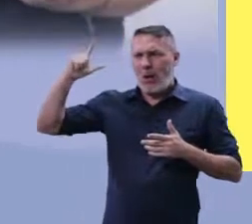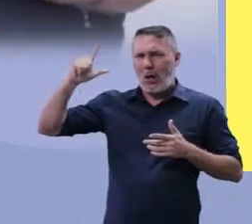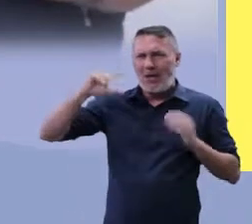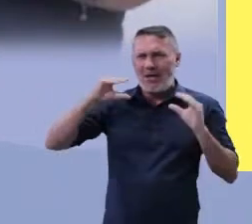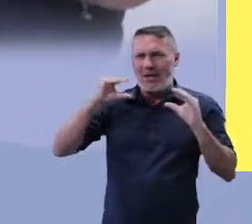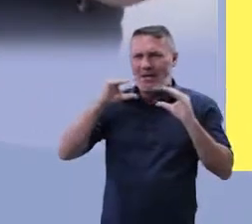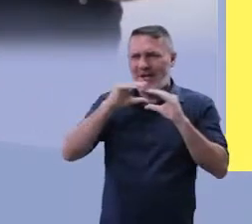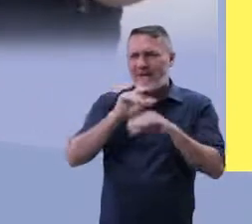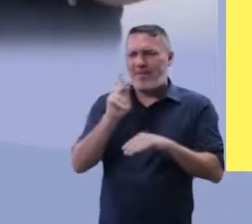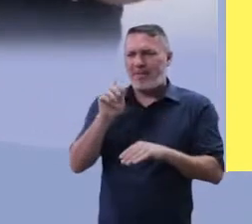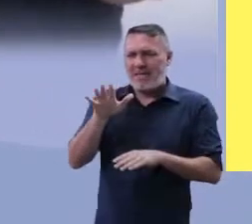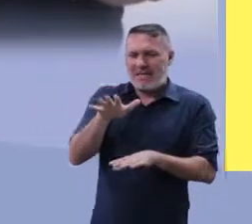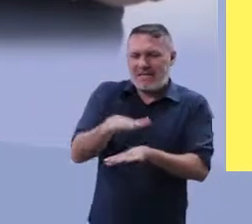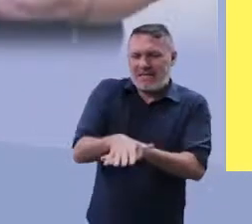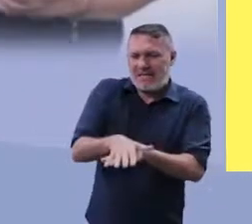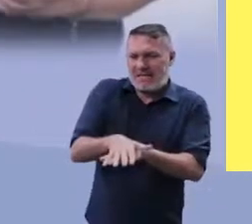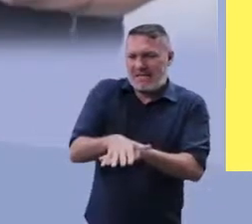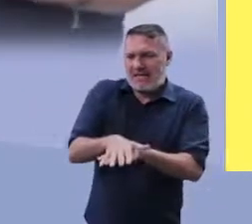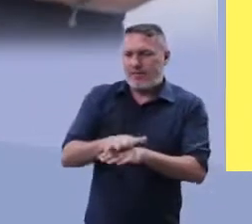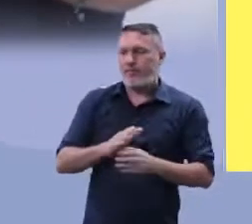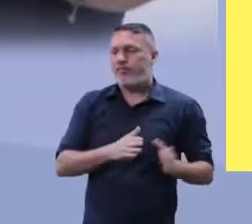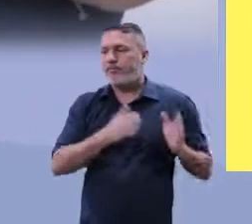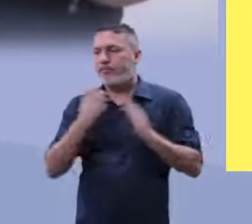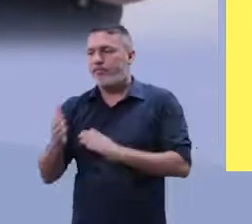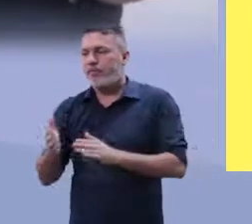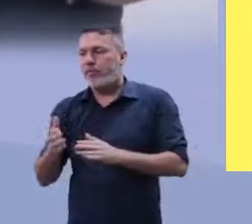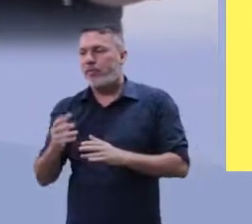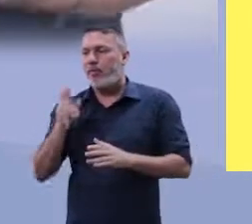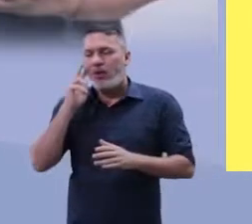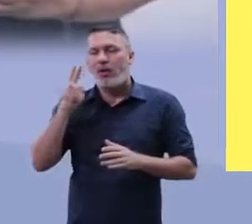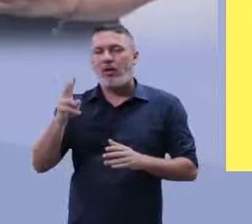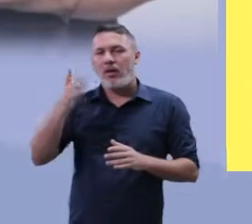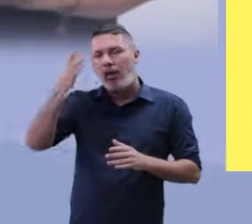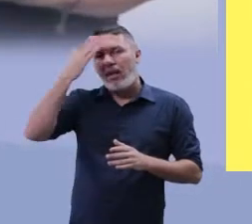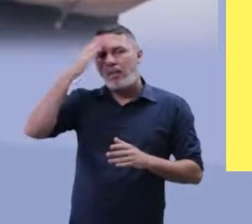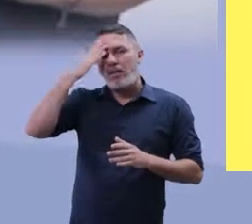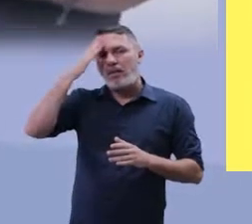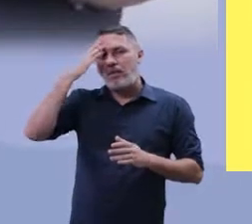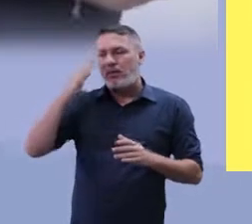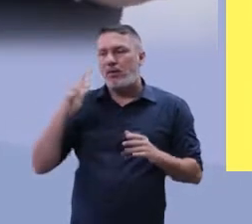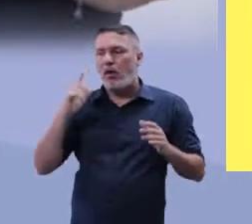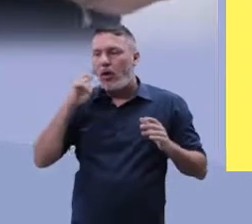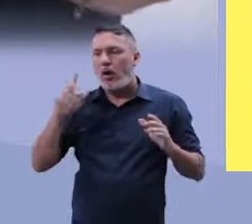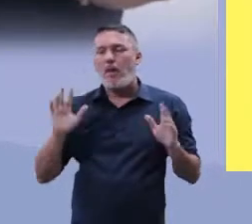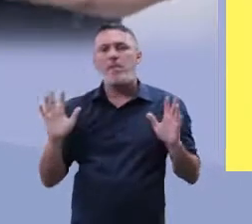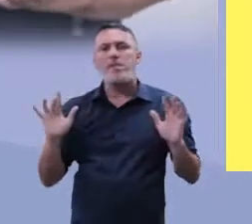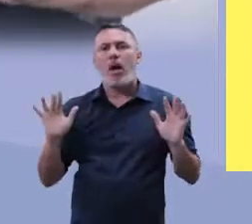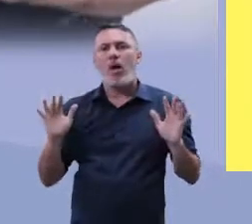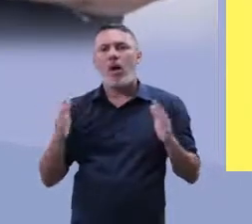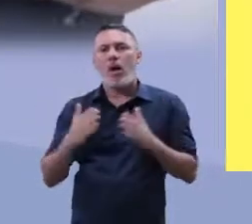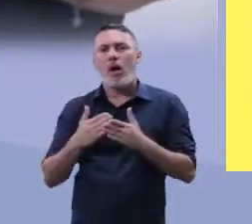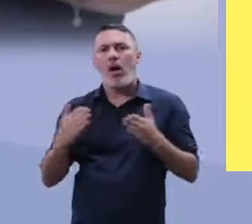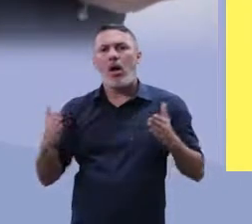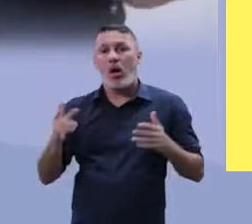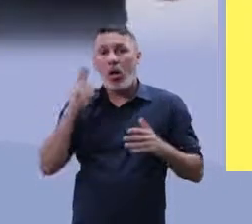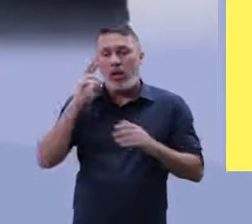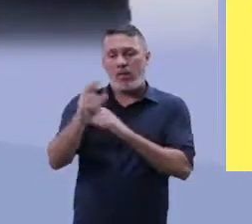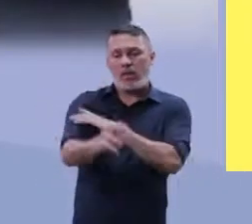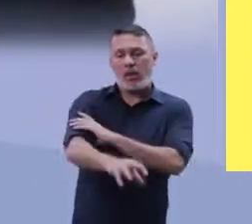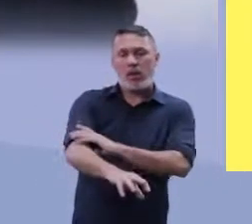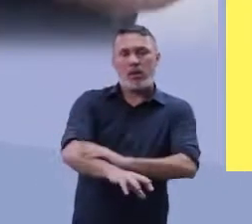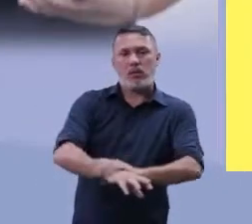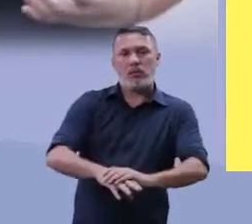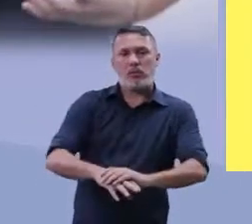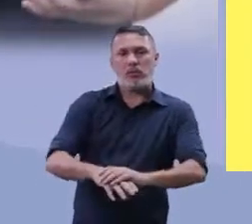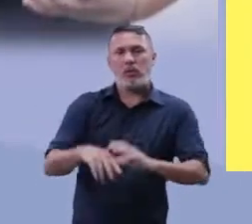calor, pés que se queimavam. E a cabeça desse homem? Olha o tamanho da mão desse homem, olha o tamanho